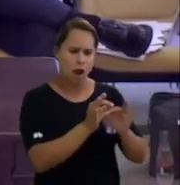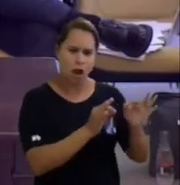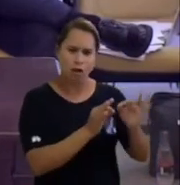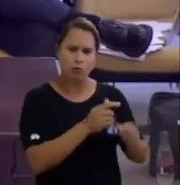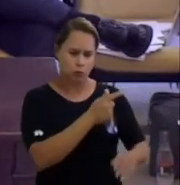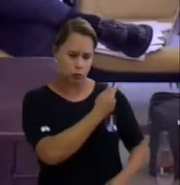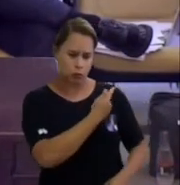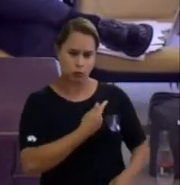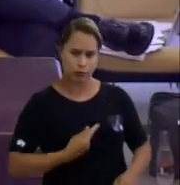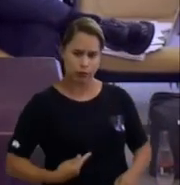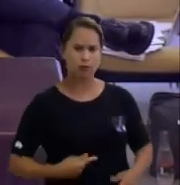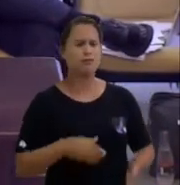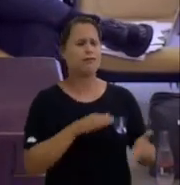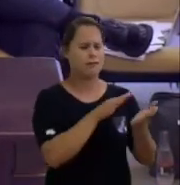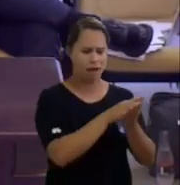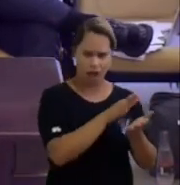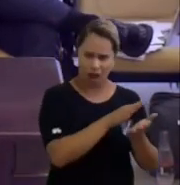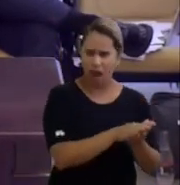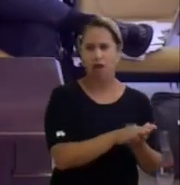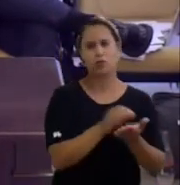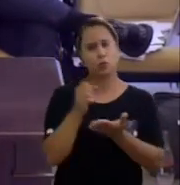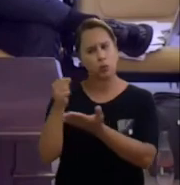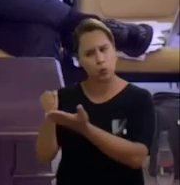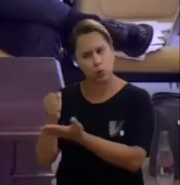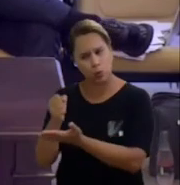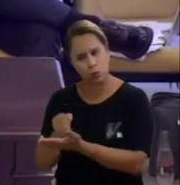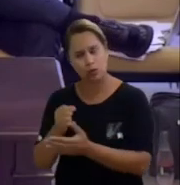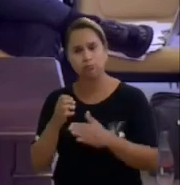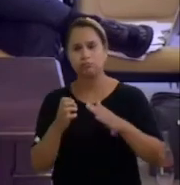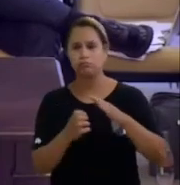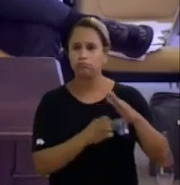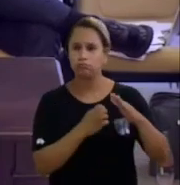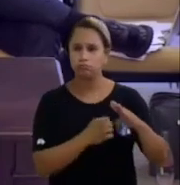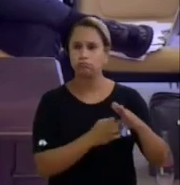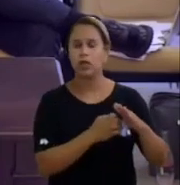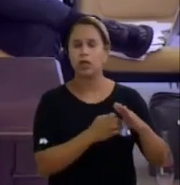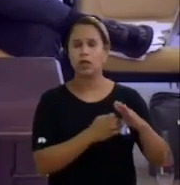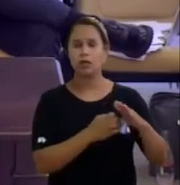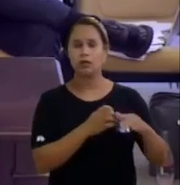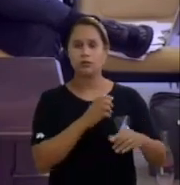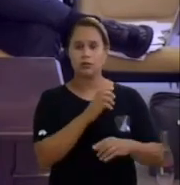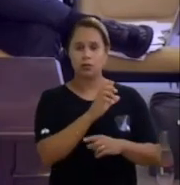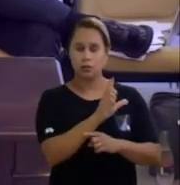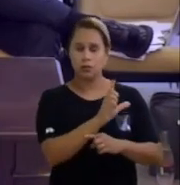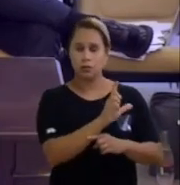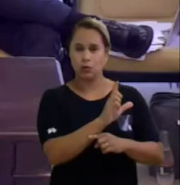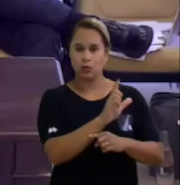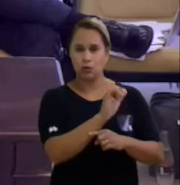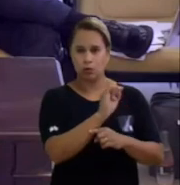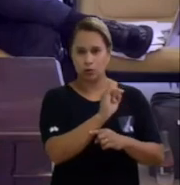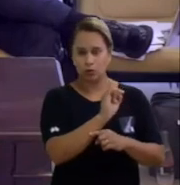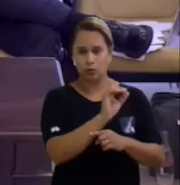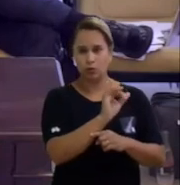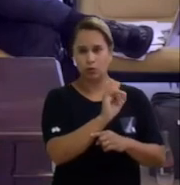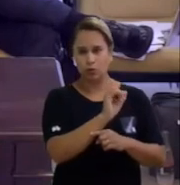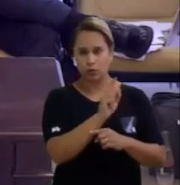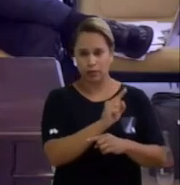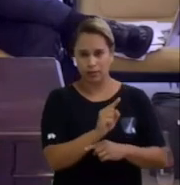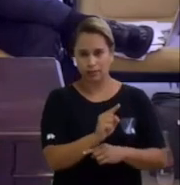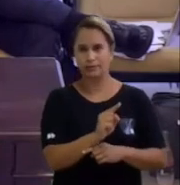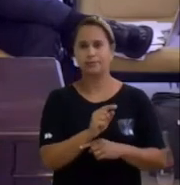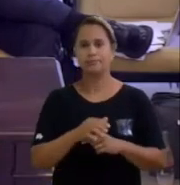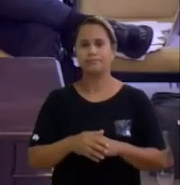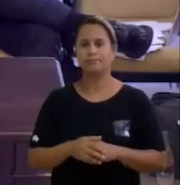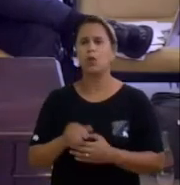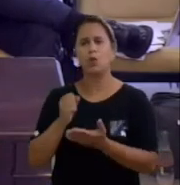tipicamente eleitoral, contratação de empresa do suplente, Luiz Felipe Cunha, recontratação de vários deles em campanha, e